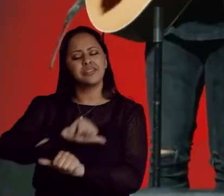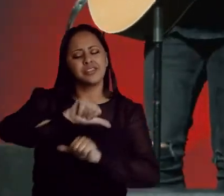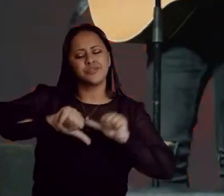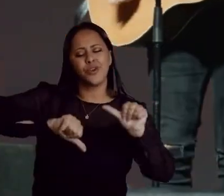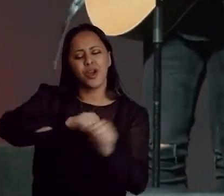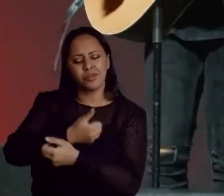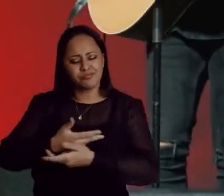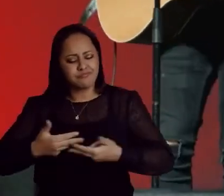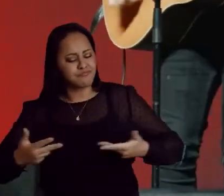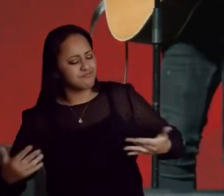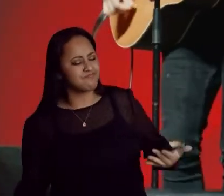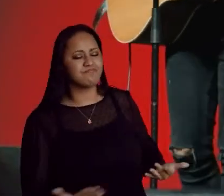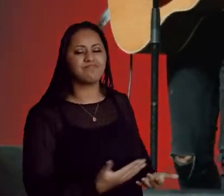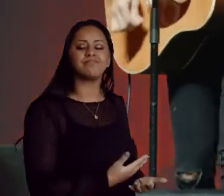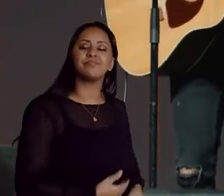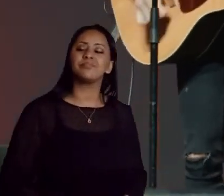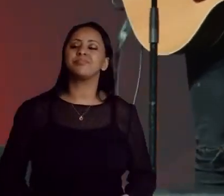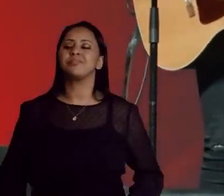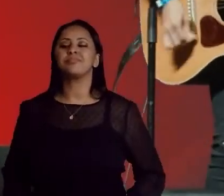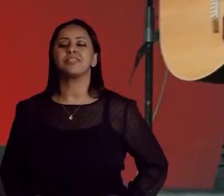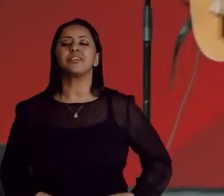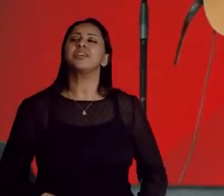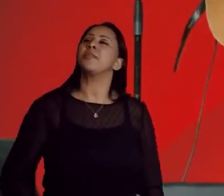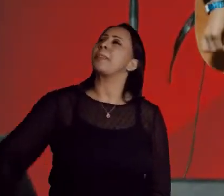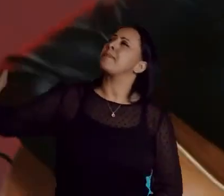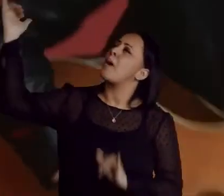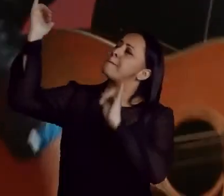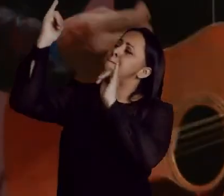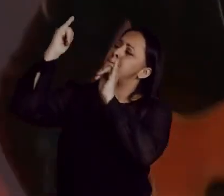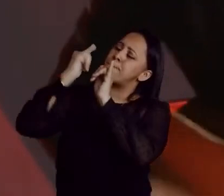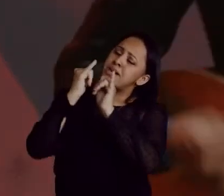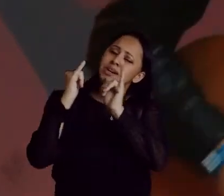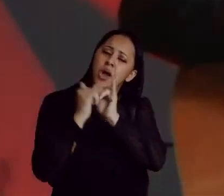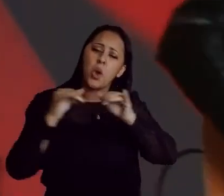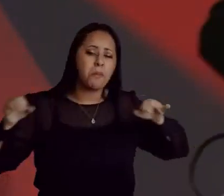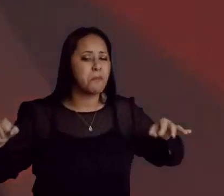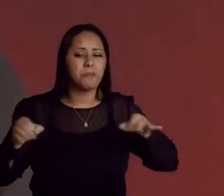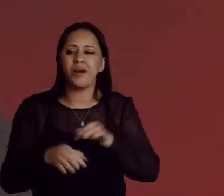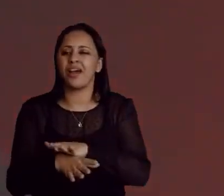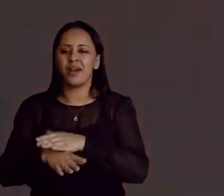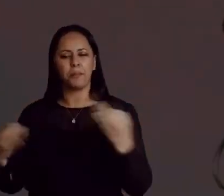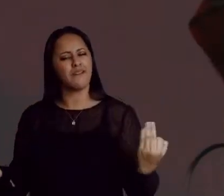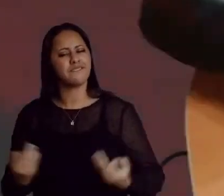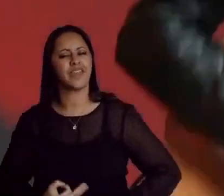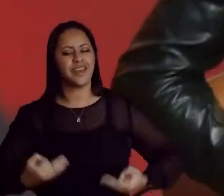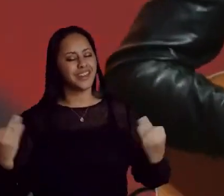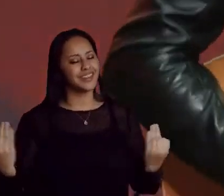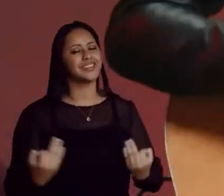lar. Mude as coisas, o teu perdão é completo, o teu perdão